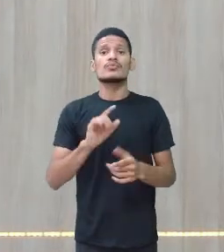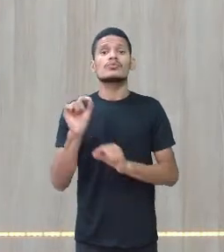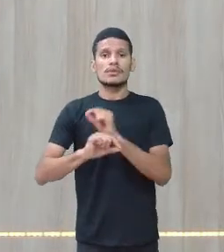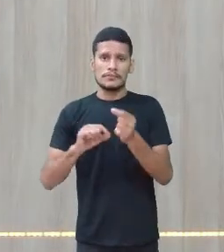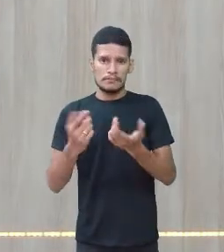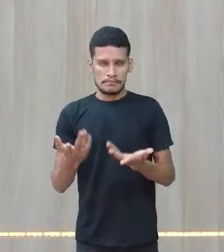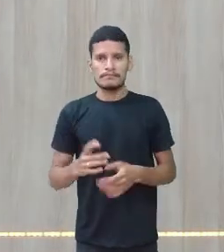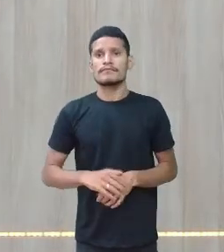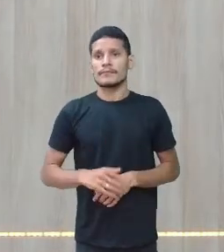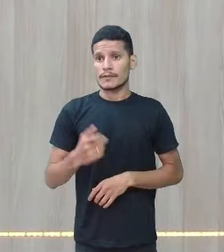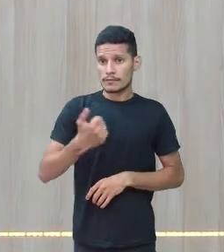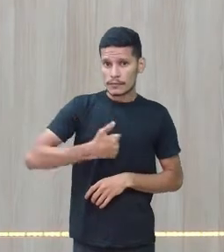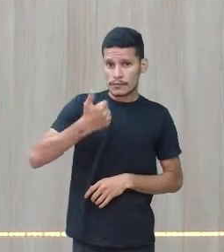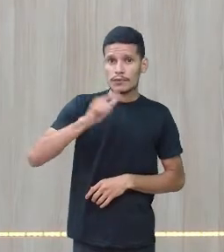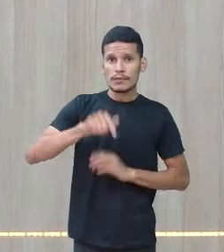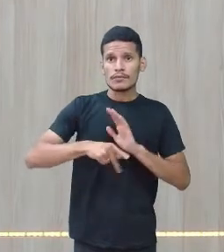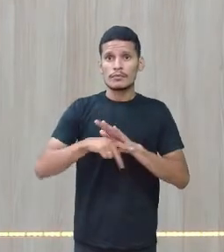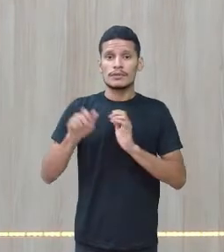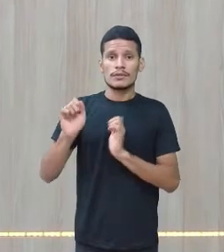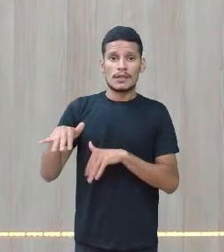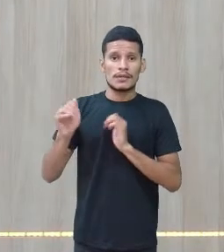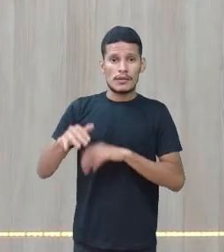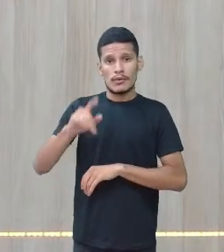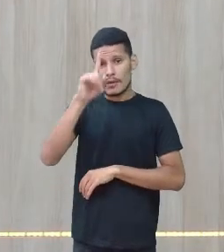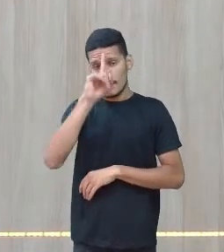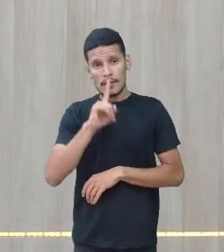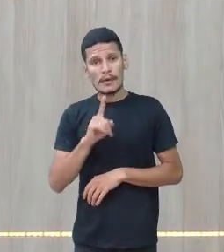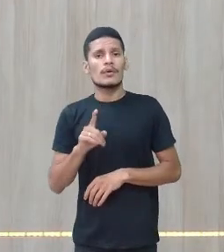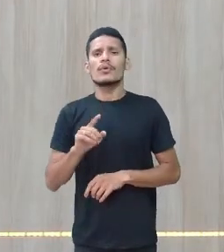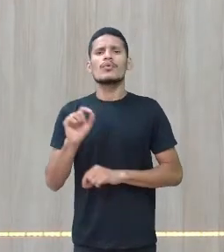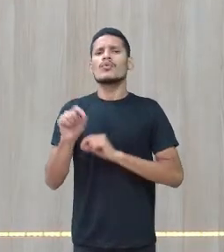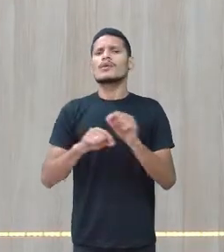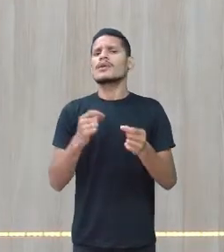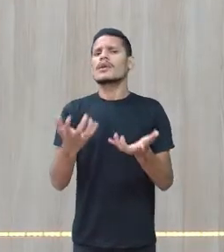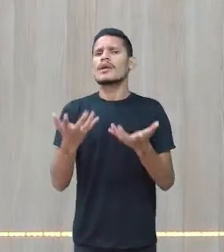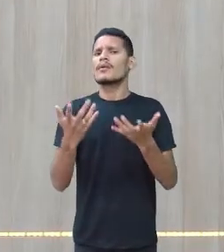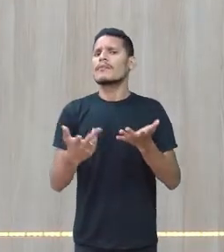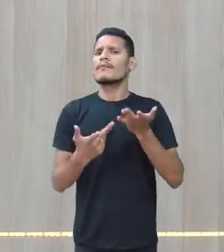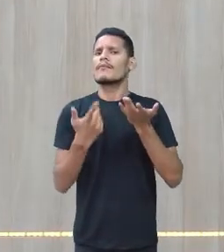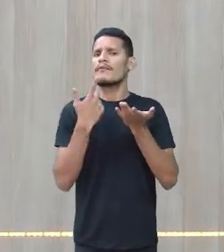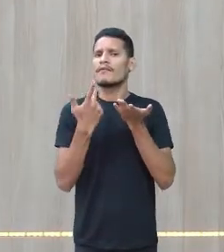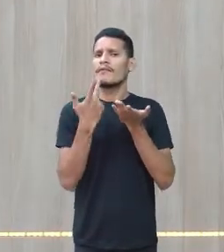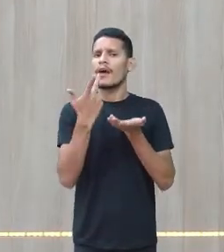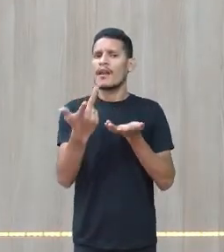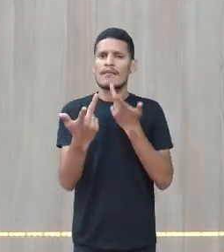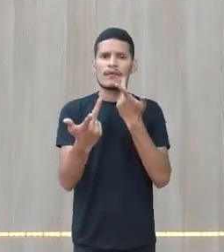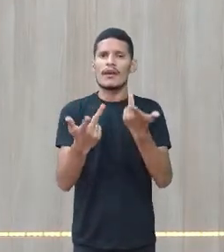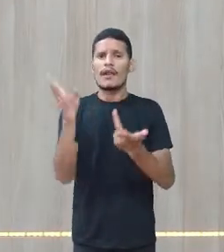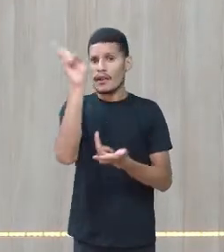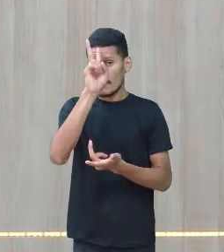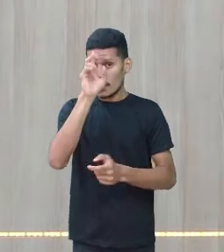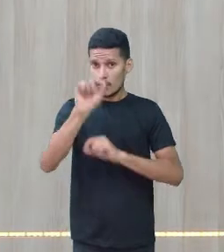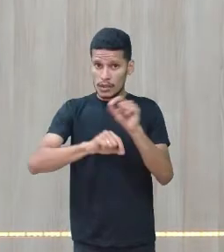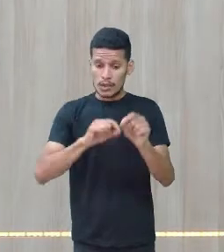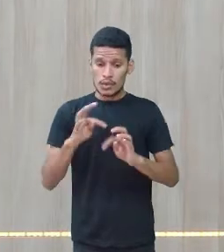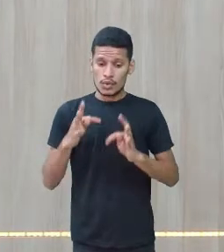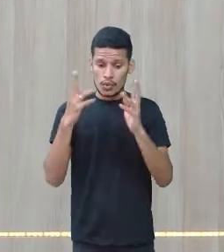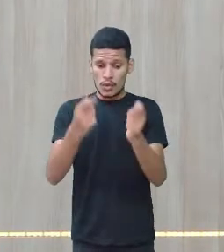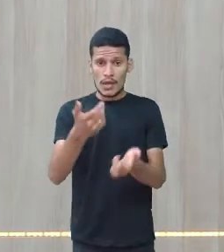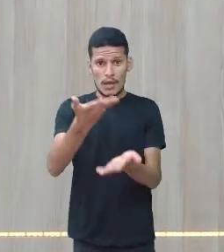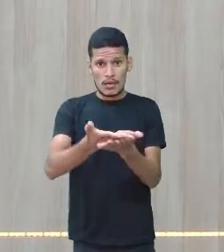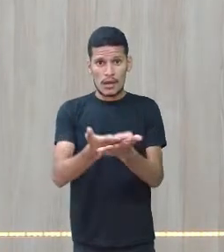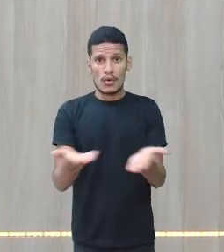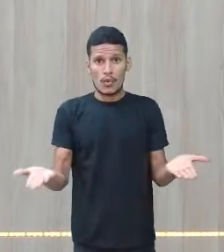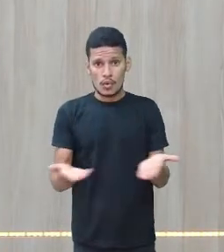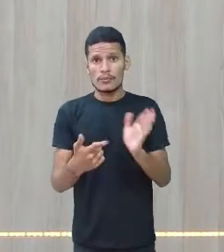falar aí a vocês é o nosso Setembro Amarelo, né? O que é que eu estou querendo lembrar? Eu estou sempre falando todas as aulas e hoje eu